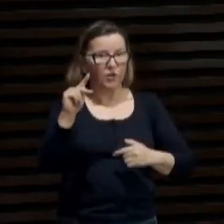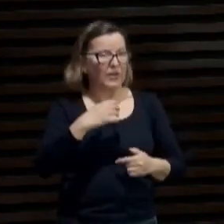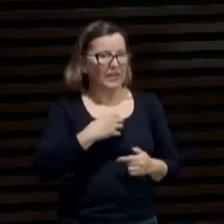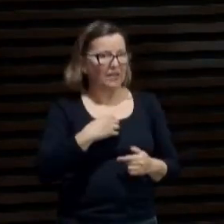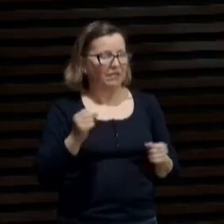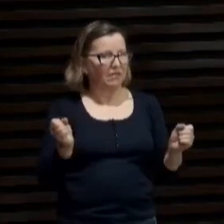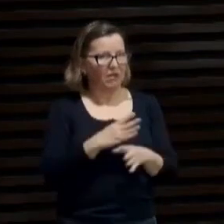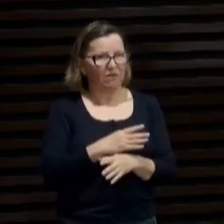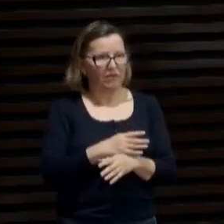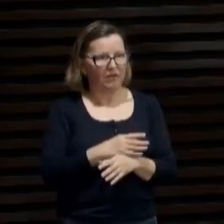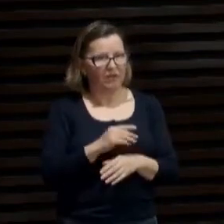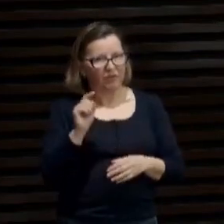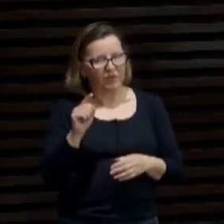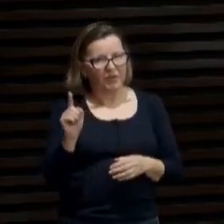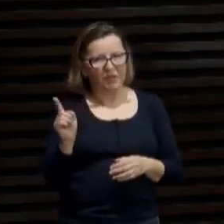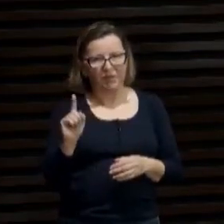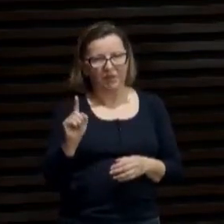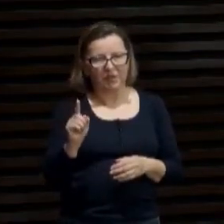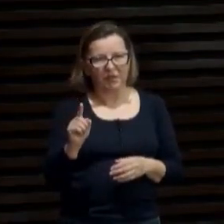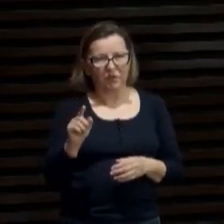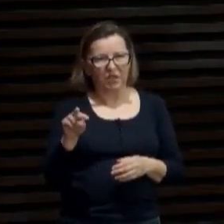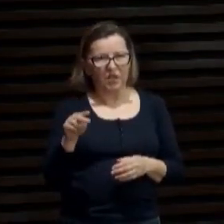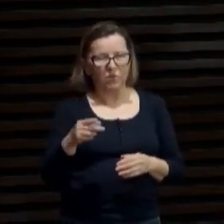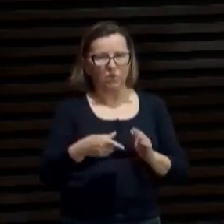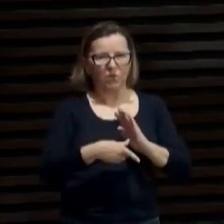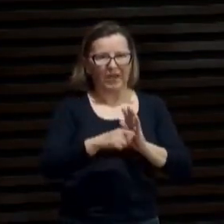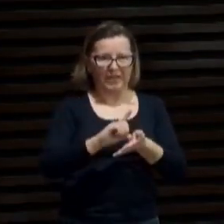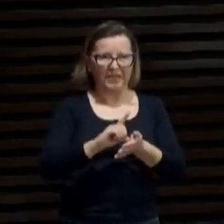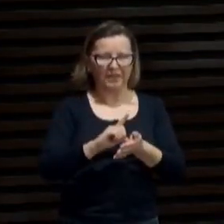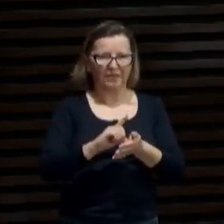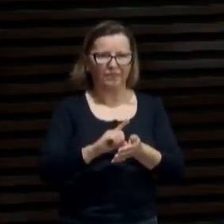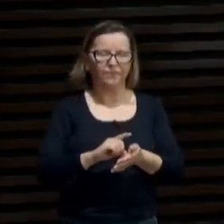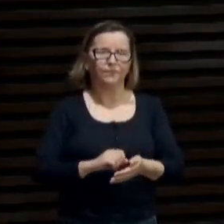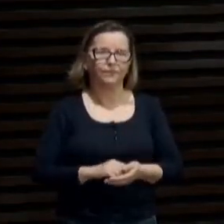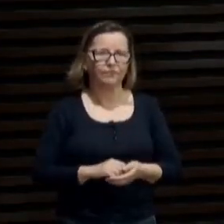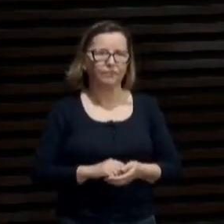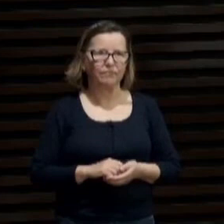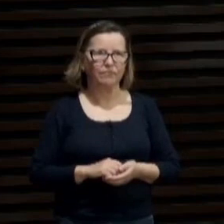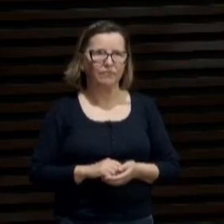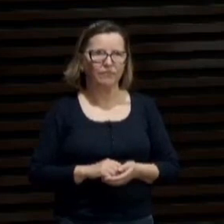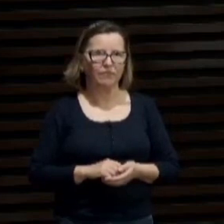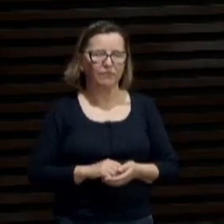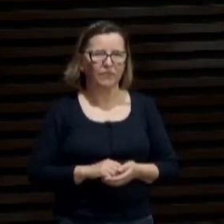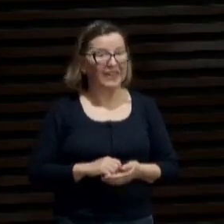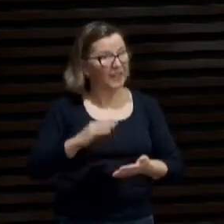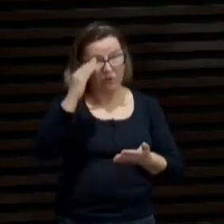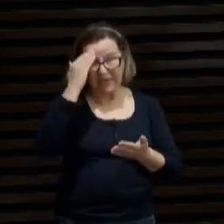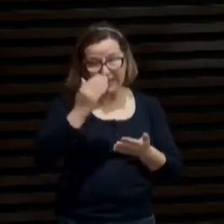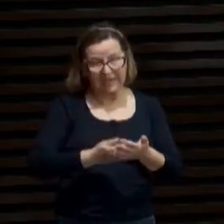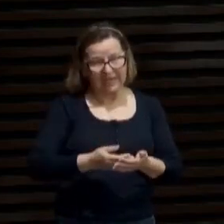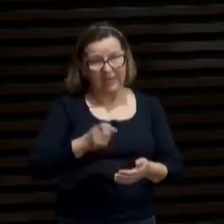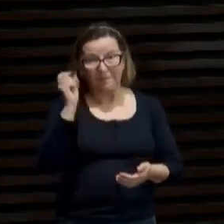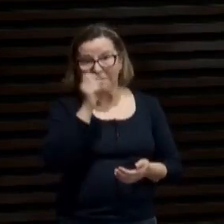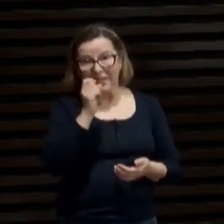Você não é mais aquilo nos quais andastes outrora. Então não caia nessa mentira de Satanás, que